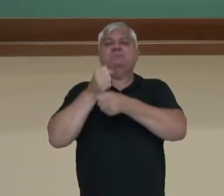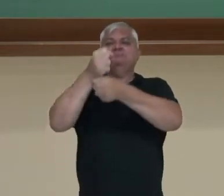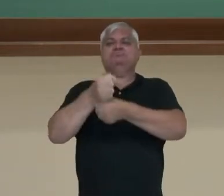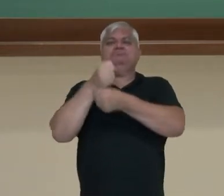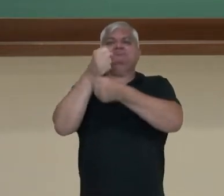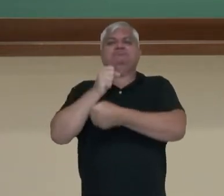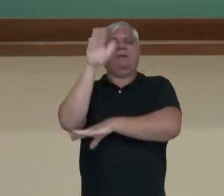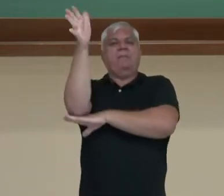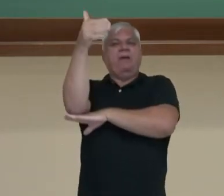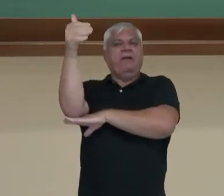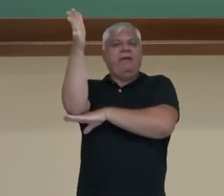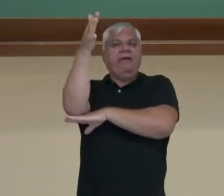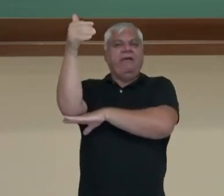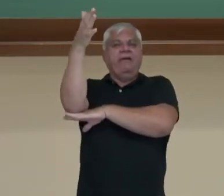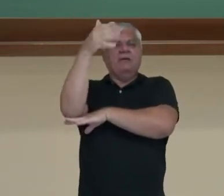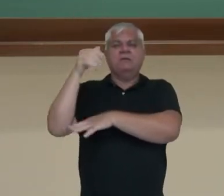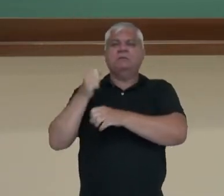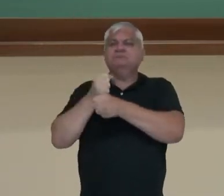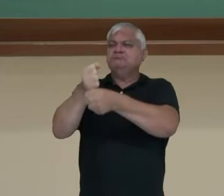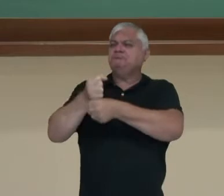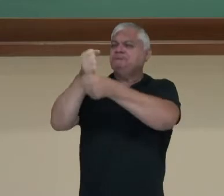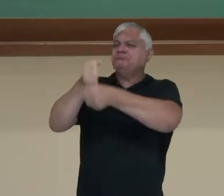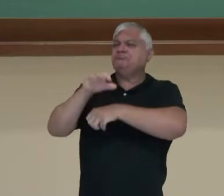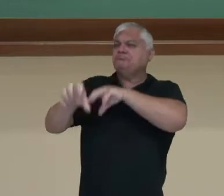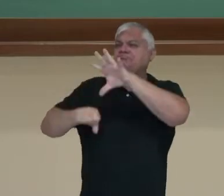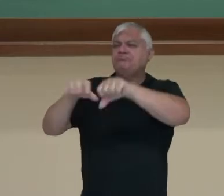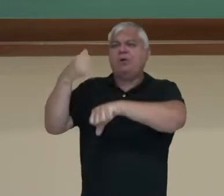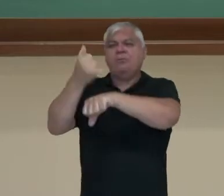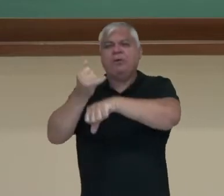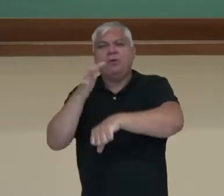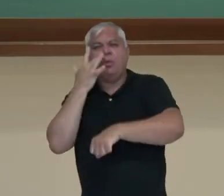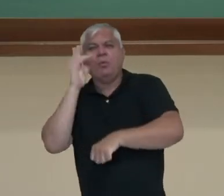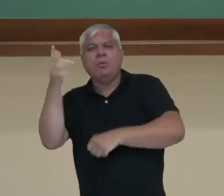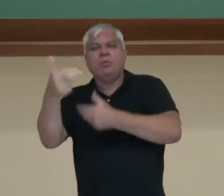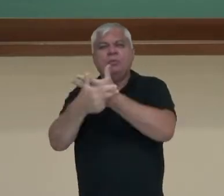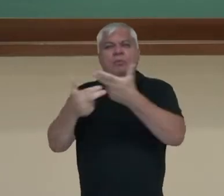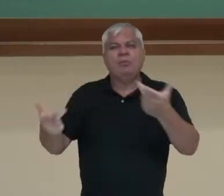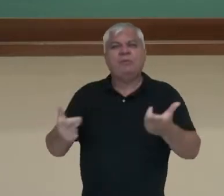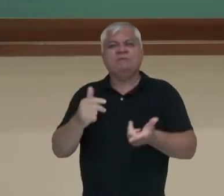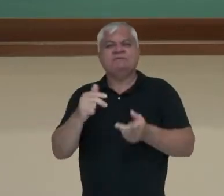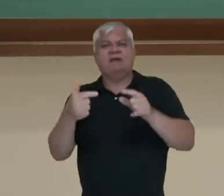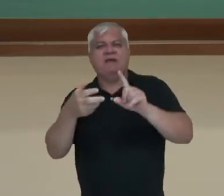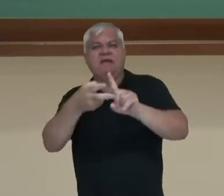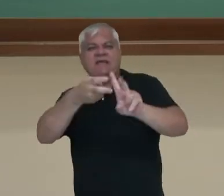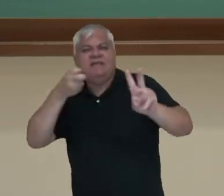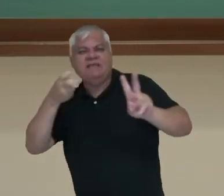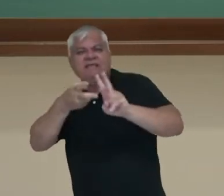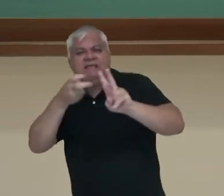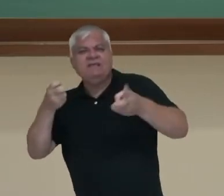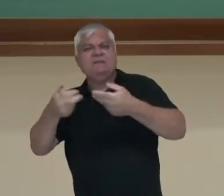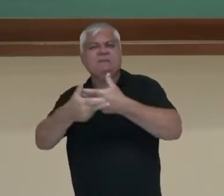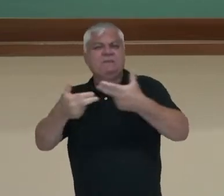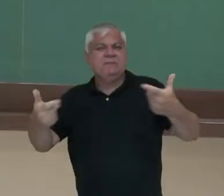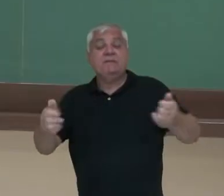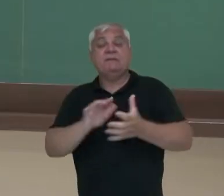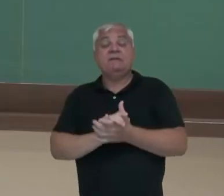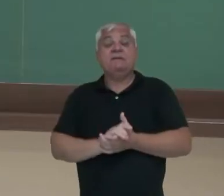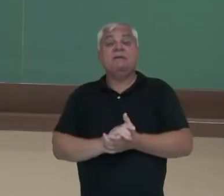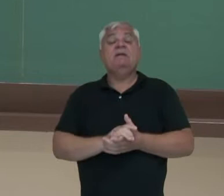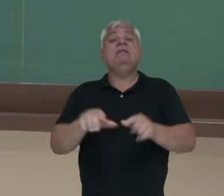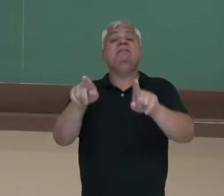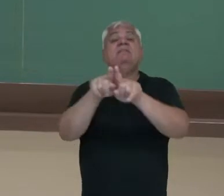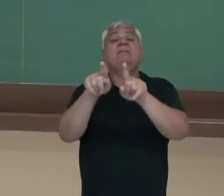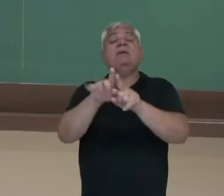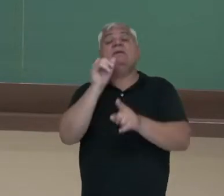na busca pelo apressamento de indígenas, metais preciosos, sertanismo de contrato, né, o trabalho dos bandeirantes, dos paulistas.